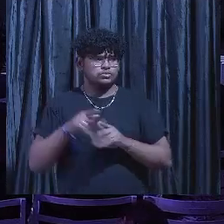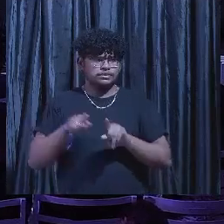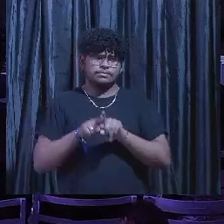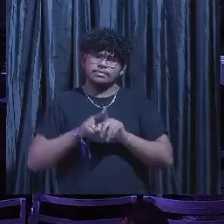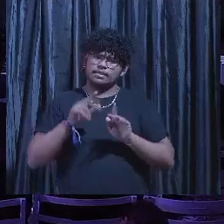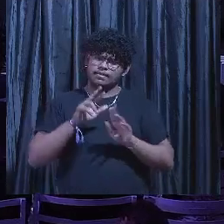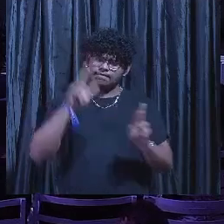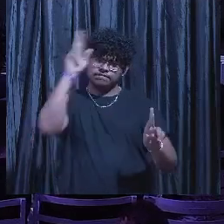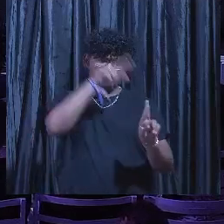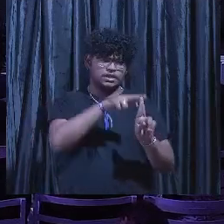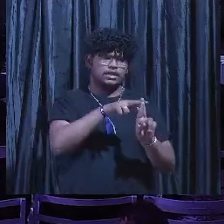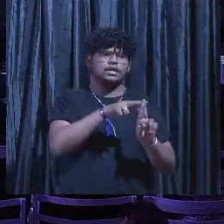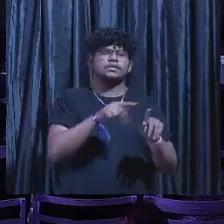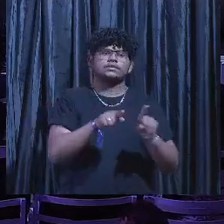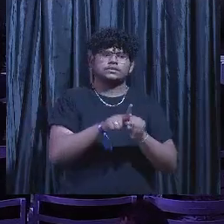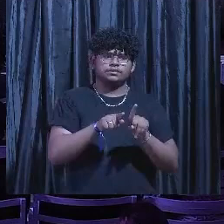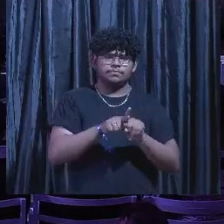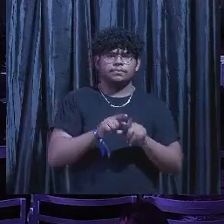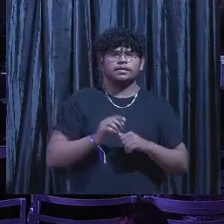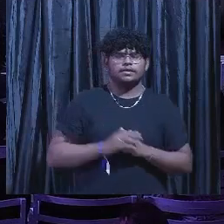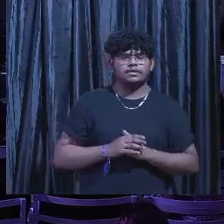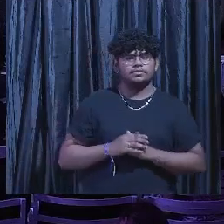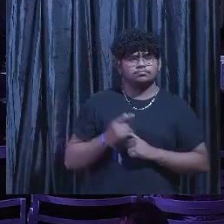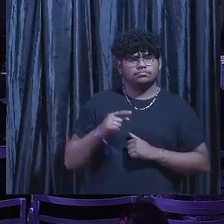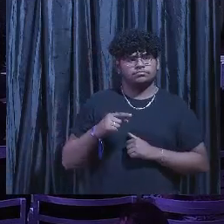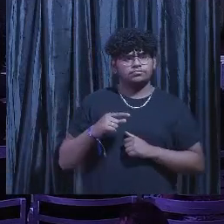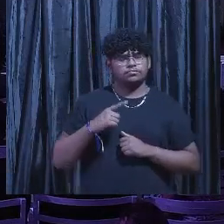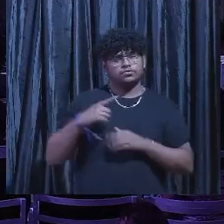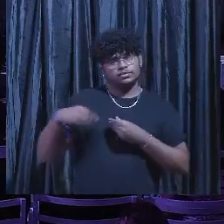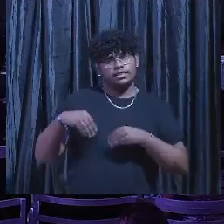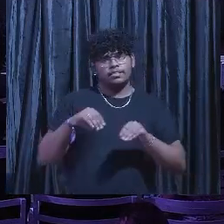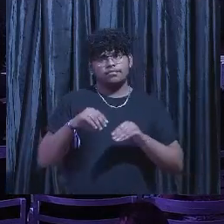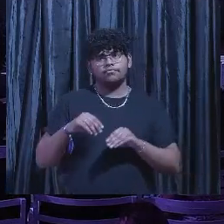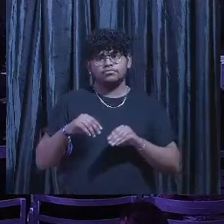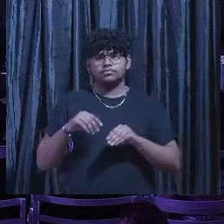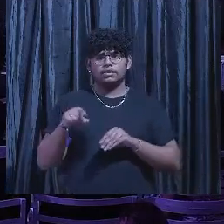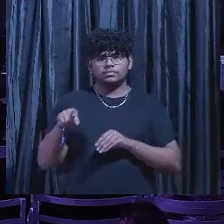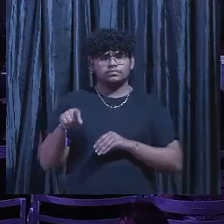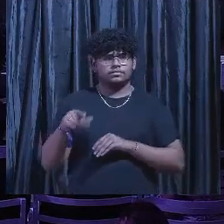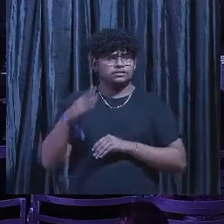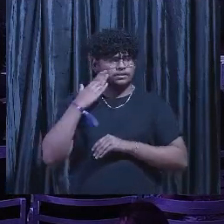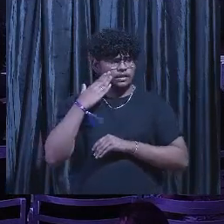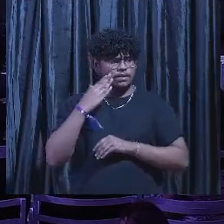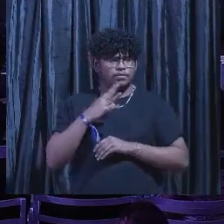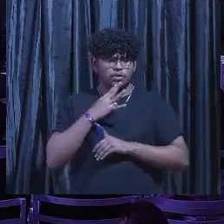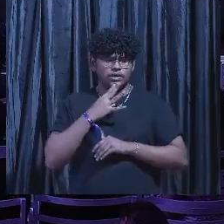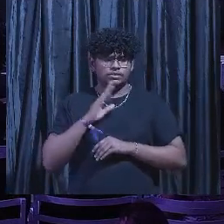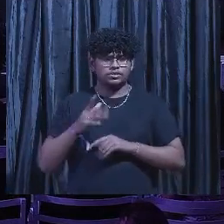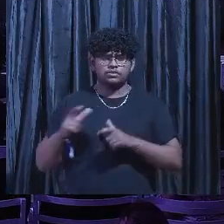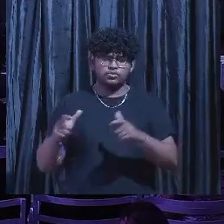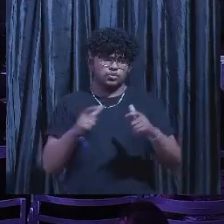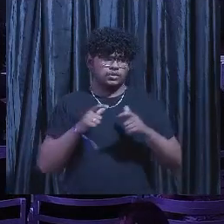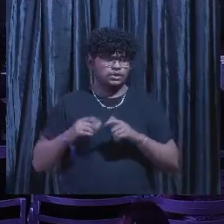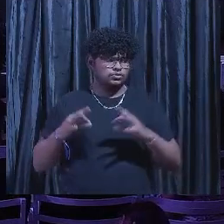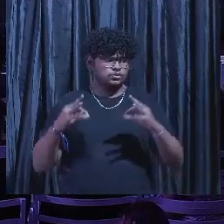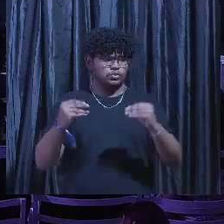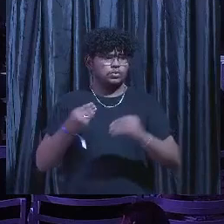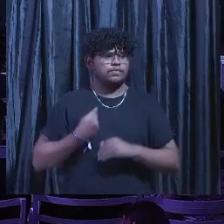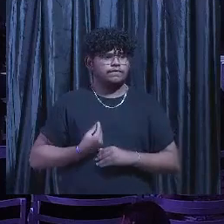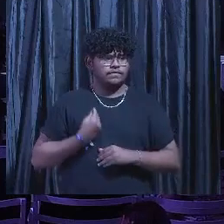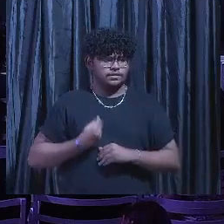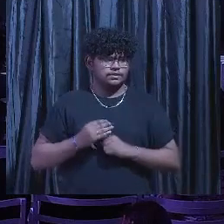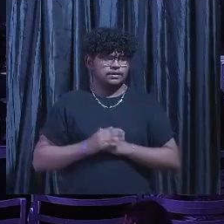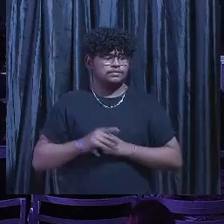para todos os lugares onde a gente está, por construir uma metodologia que ele vai falar muito aqui,